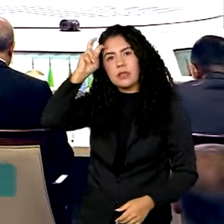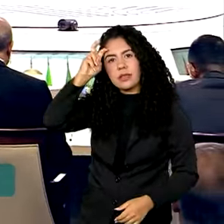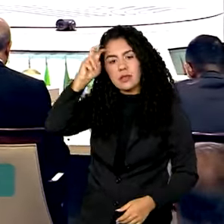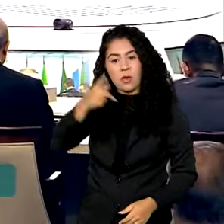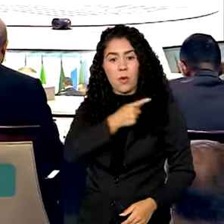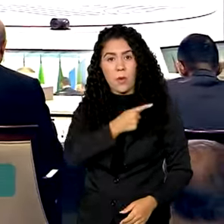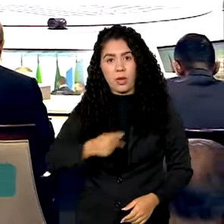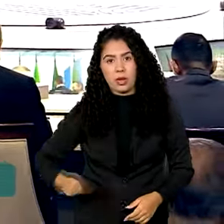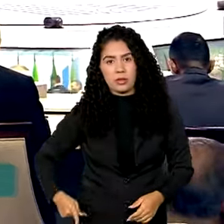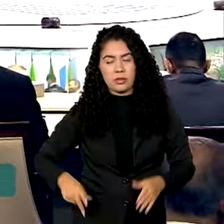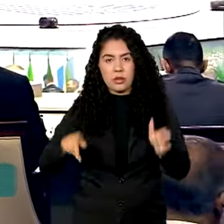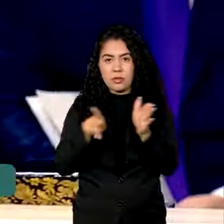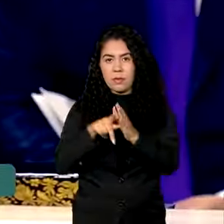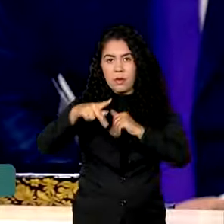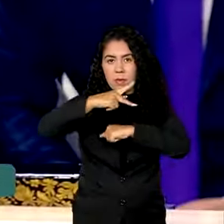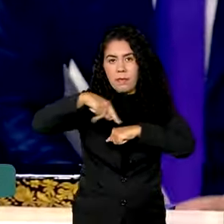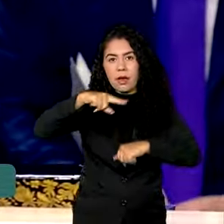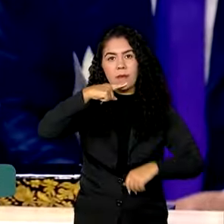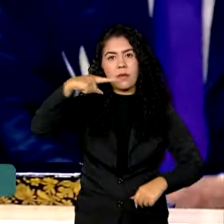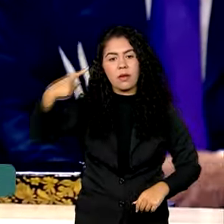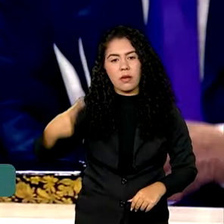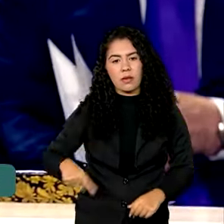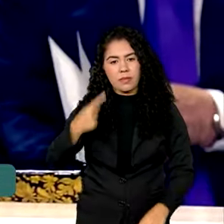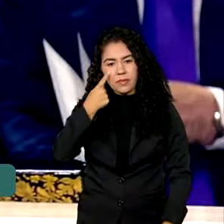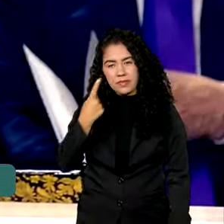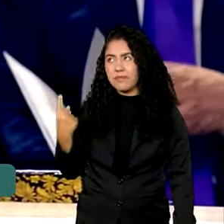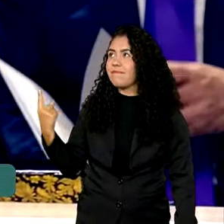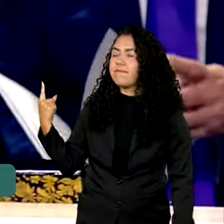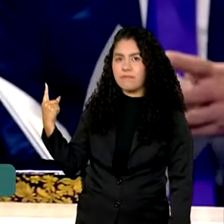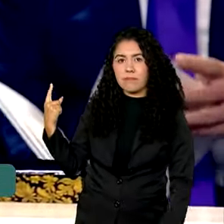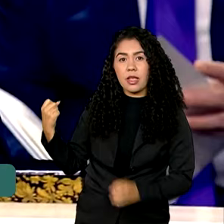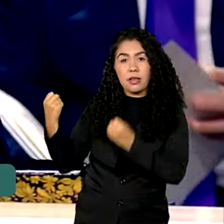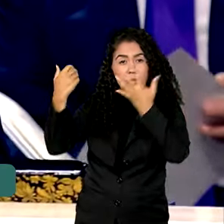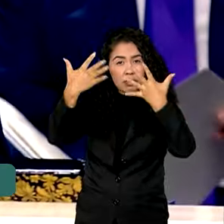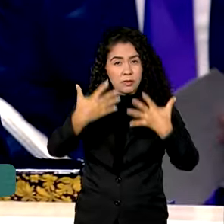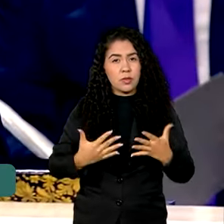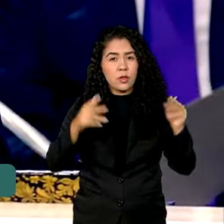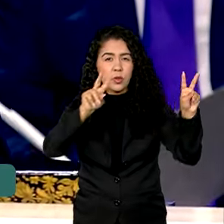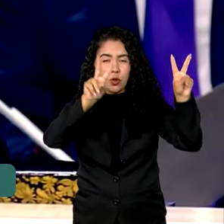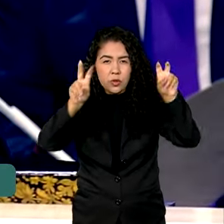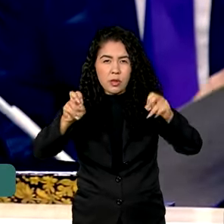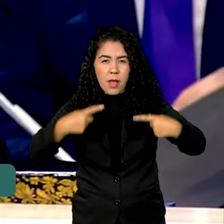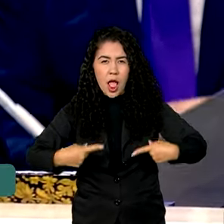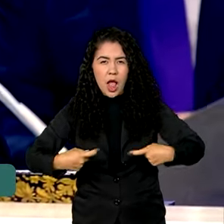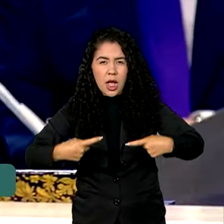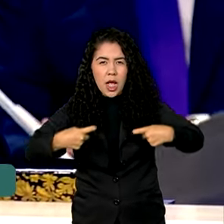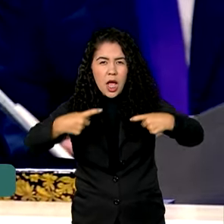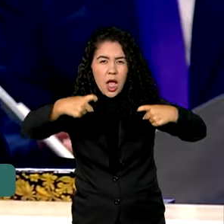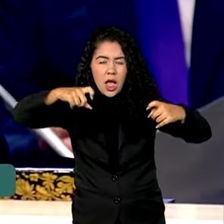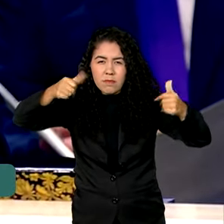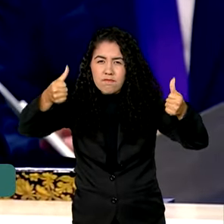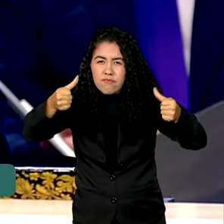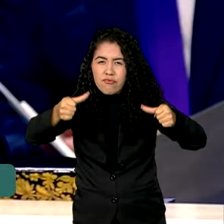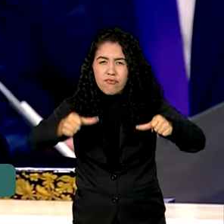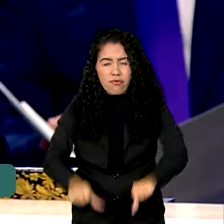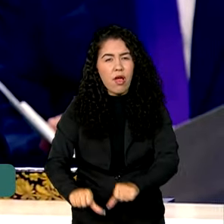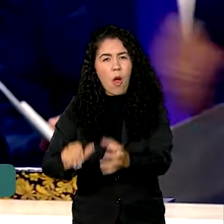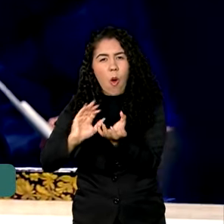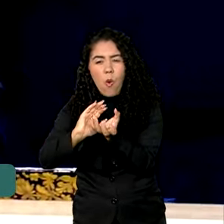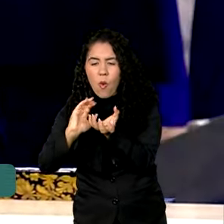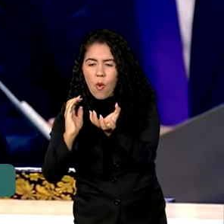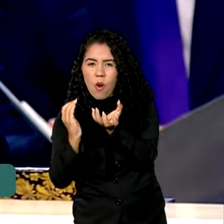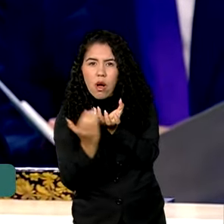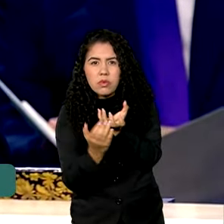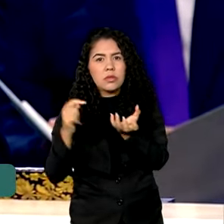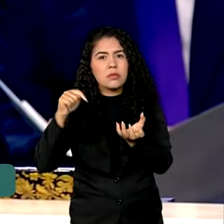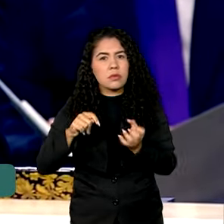presidente da Rússia, Vladimir Putin, ressaltou o aumento das tensões no Oriente Médio e disse que a região está à beira de